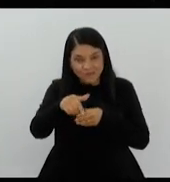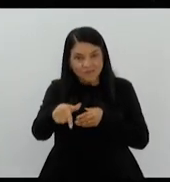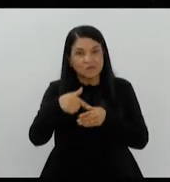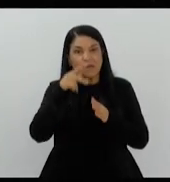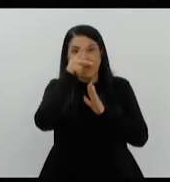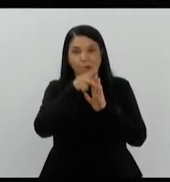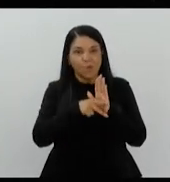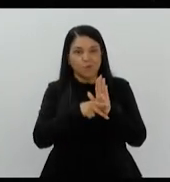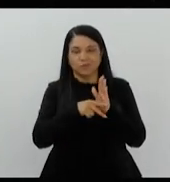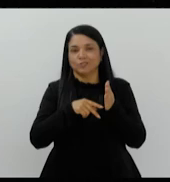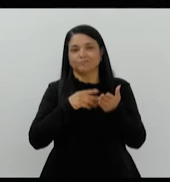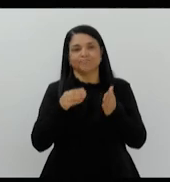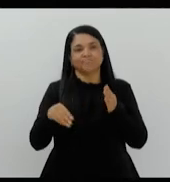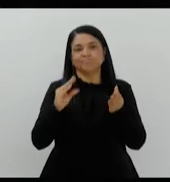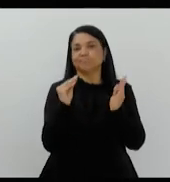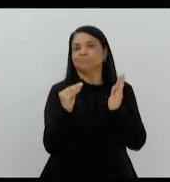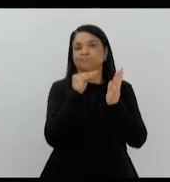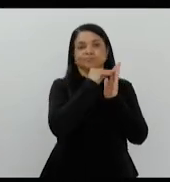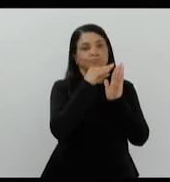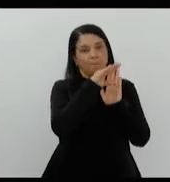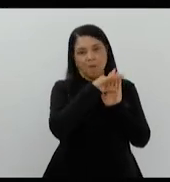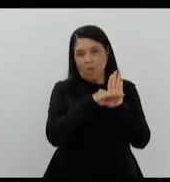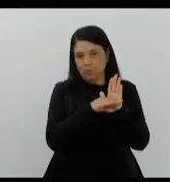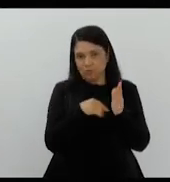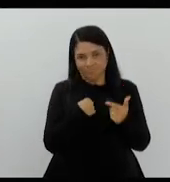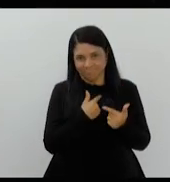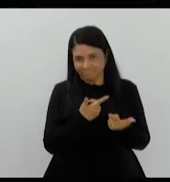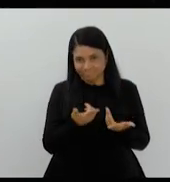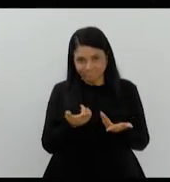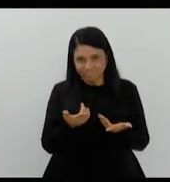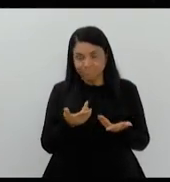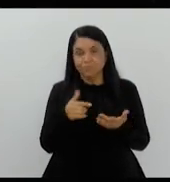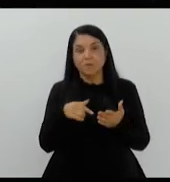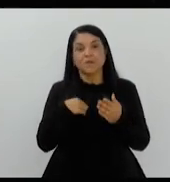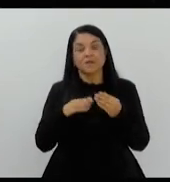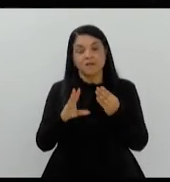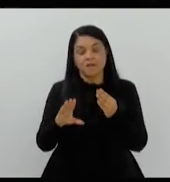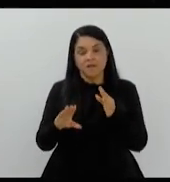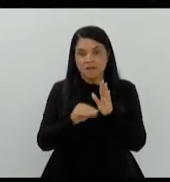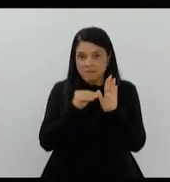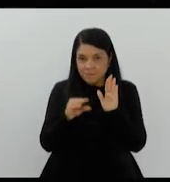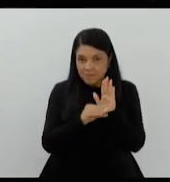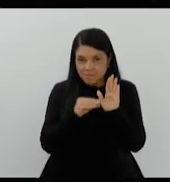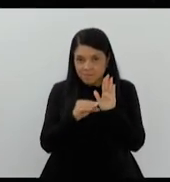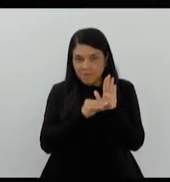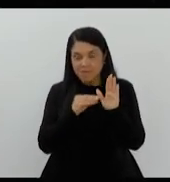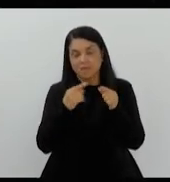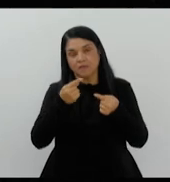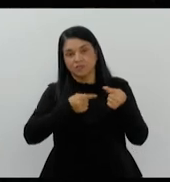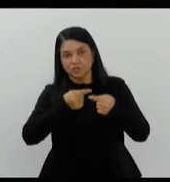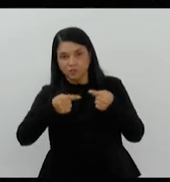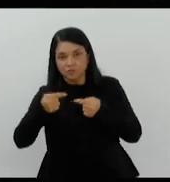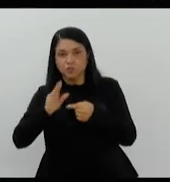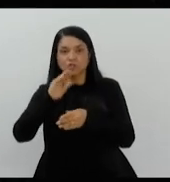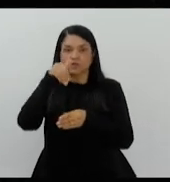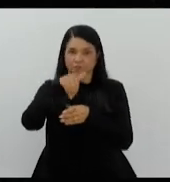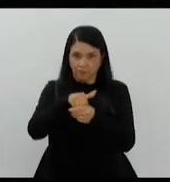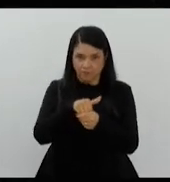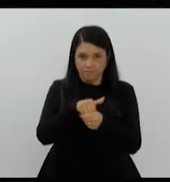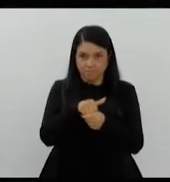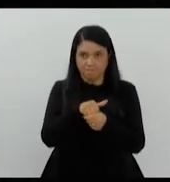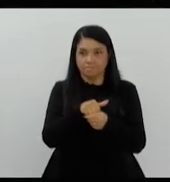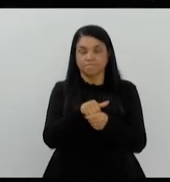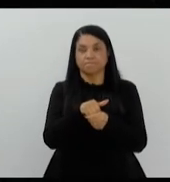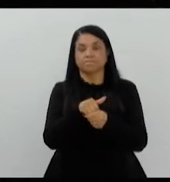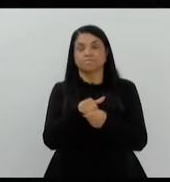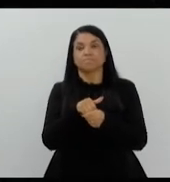foi pautado para receber emendas e discutir e votar.